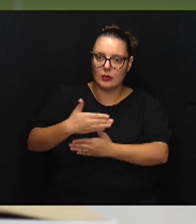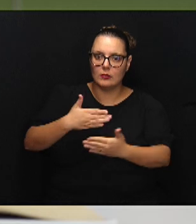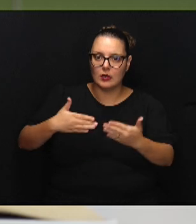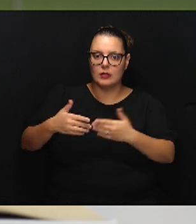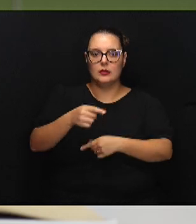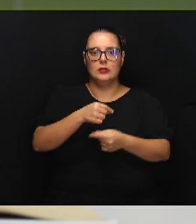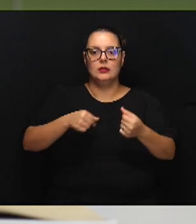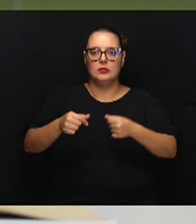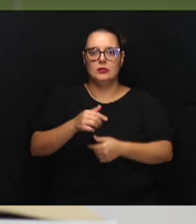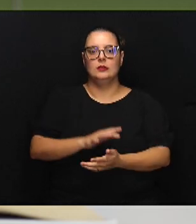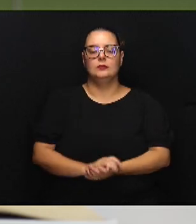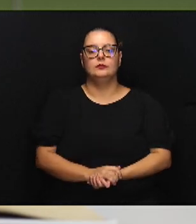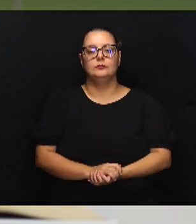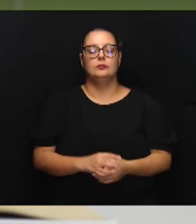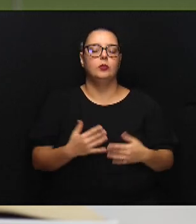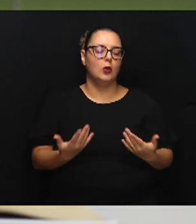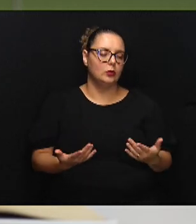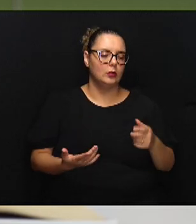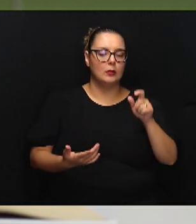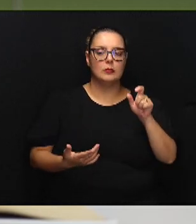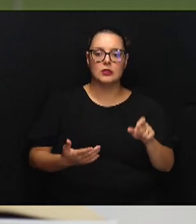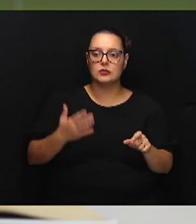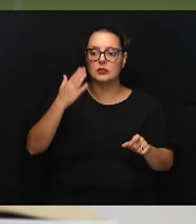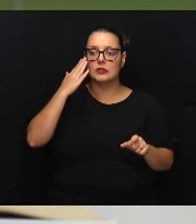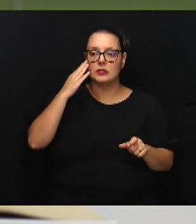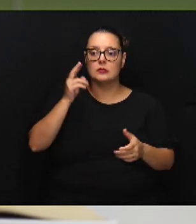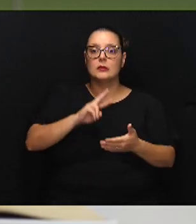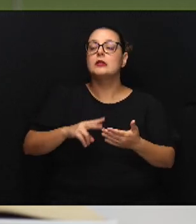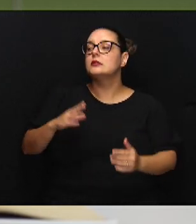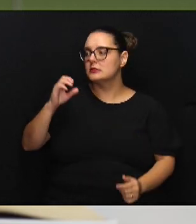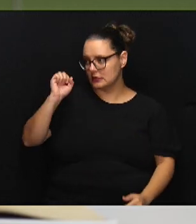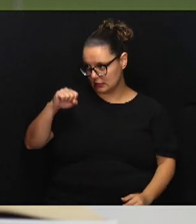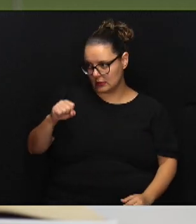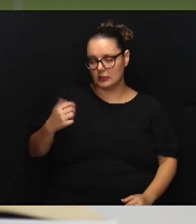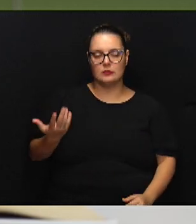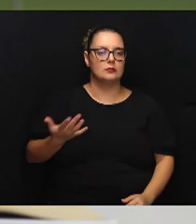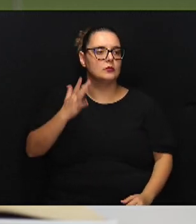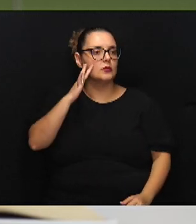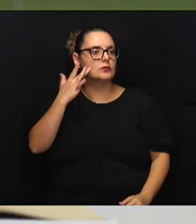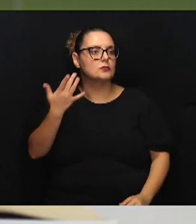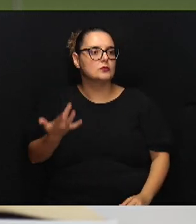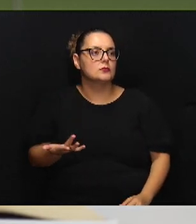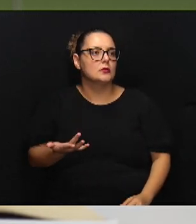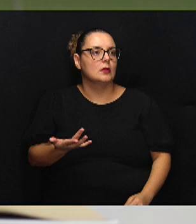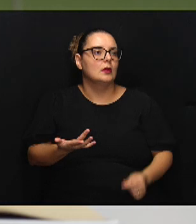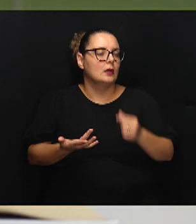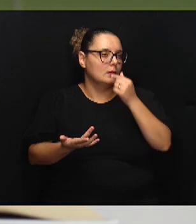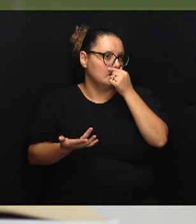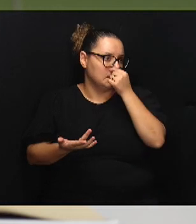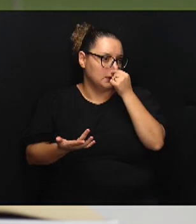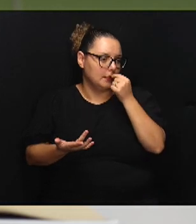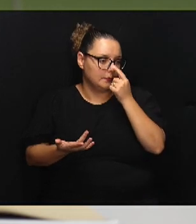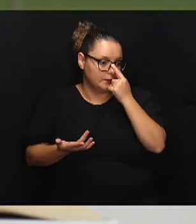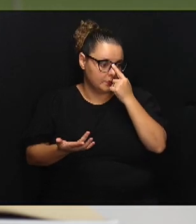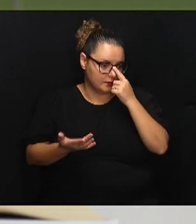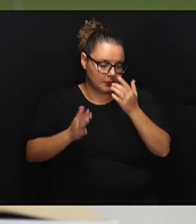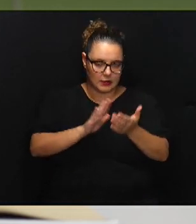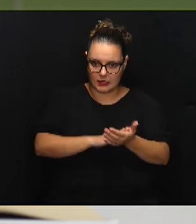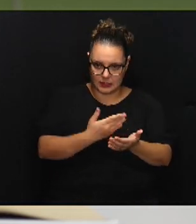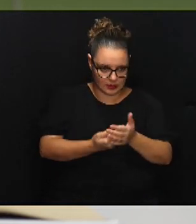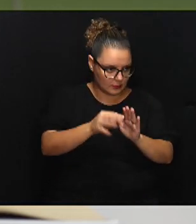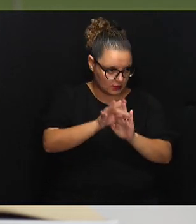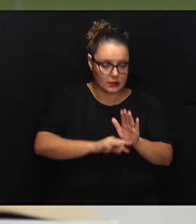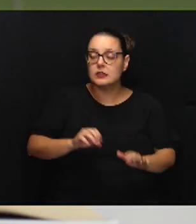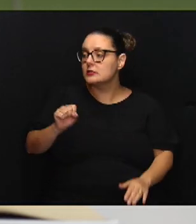trabalho. Bom, a pessoa sabe ler, mas ela não sabe, por exemplo, não tem a capacidade de interpretar um texto, Exatamente.